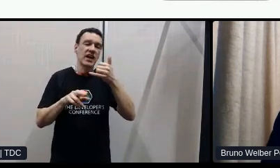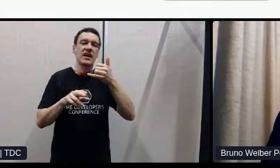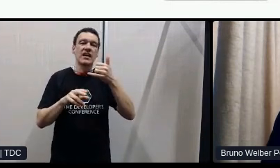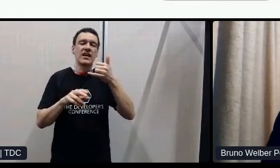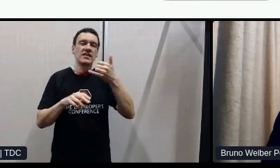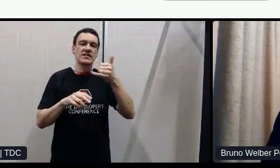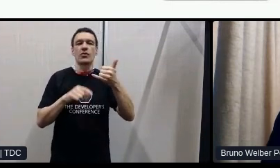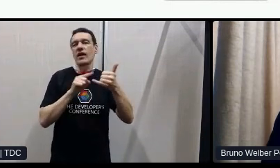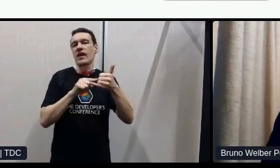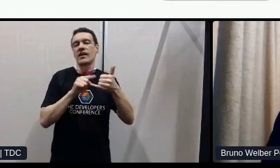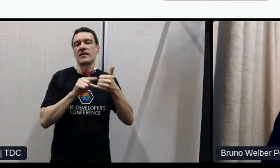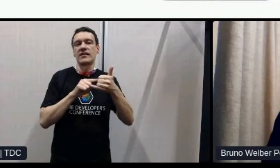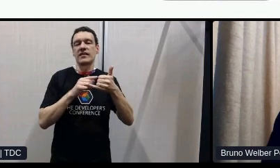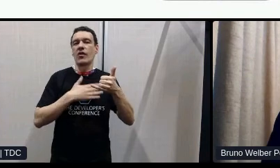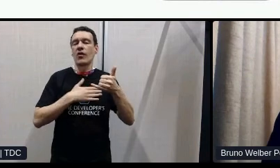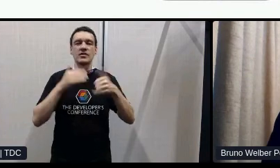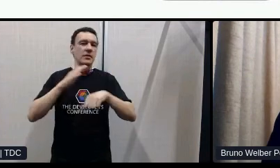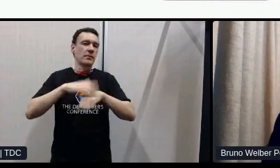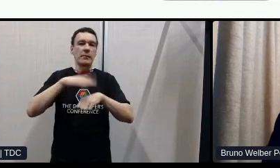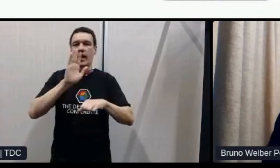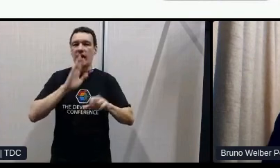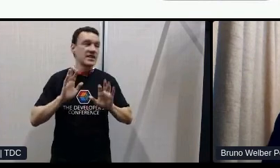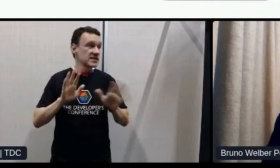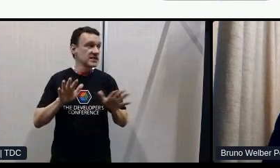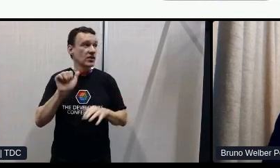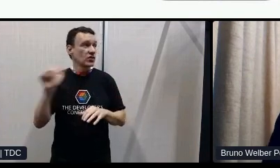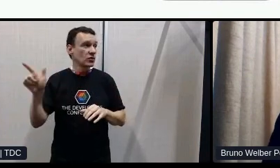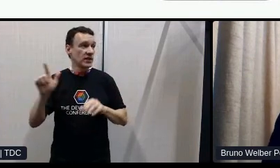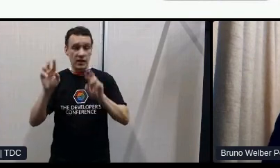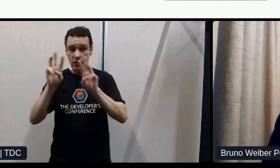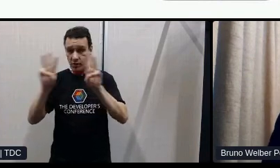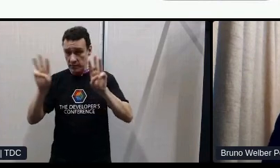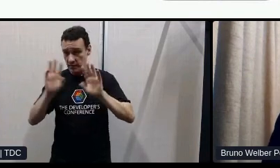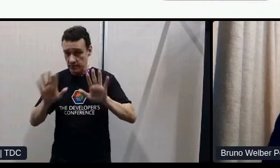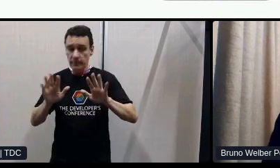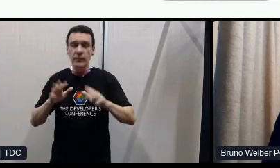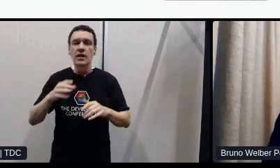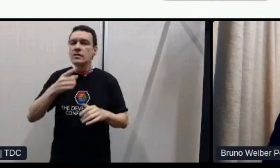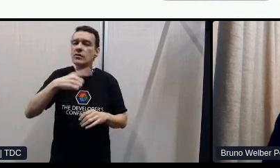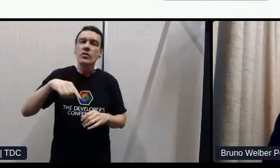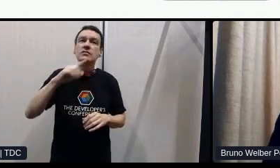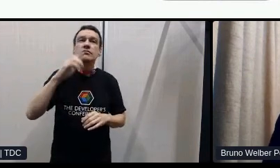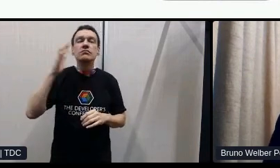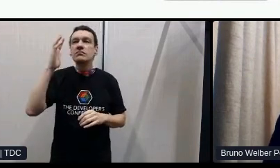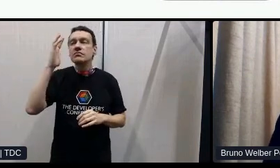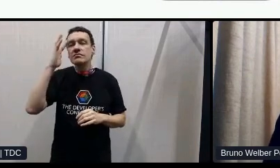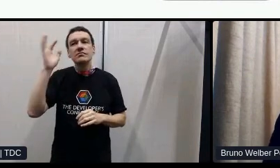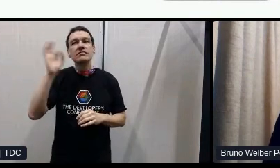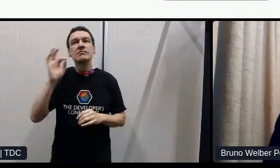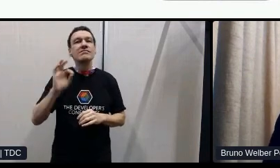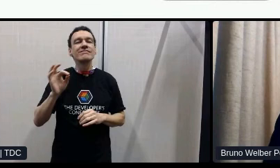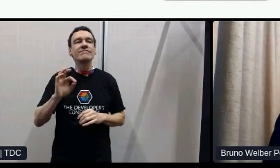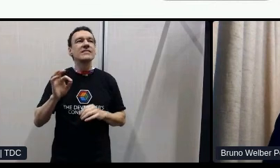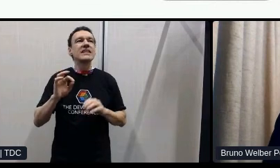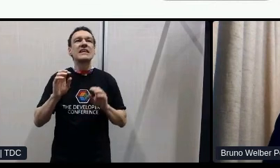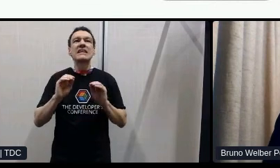ter visão, não conseguimos entender se isso reflete uma diminuição da acessibilidade no